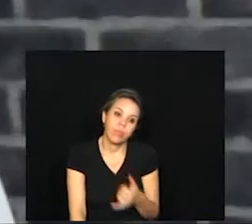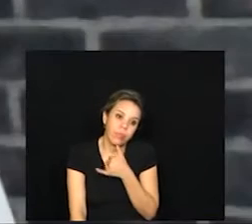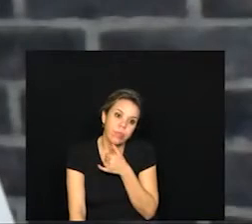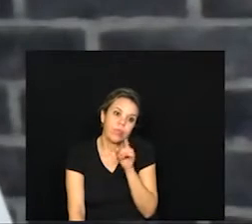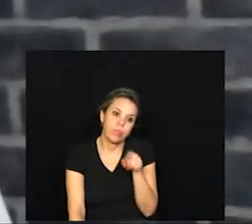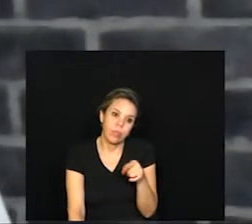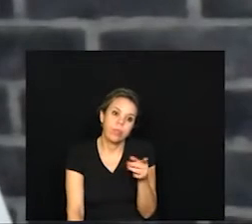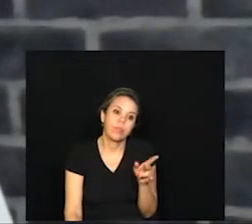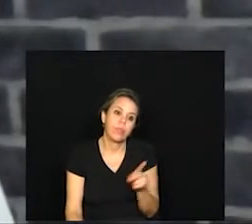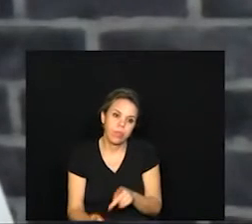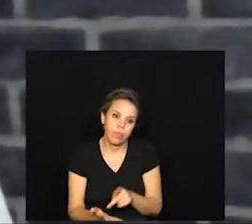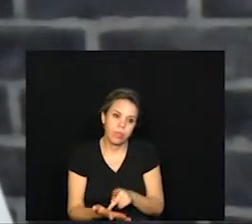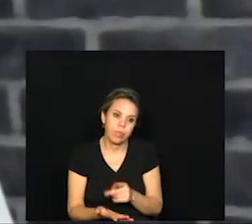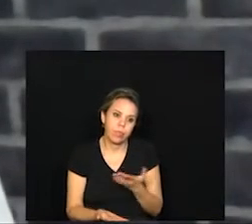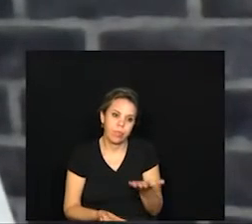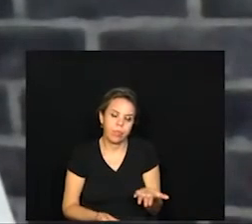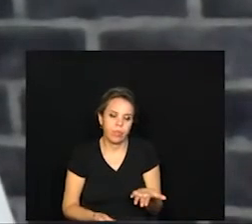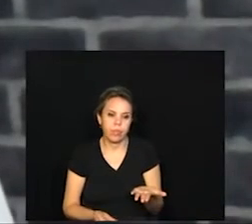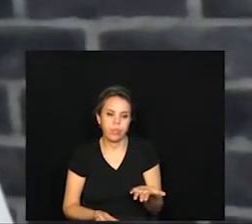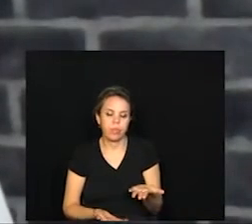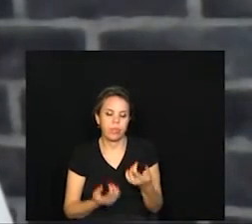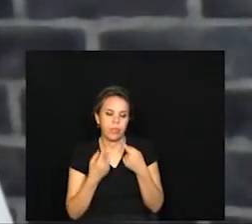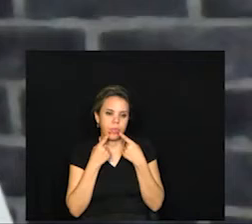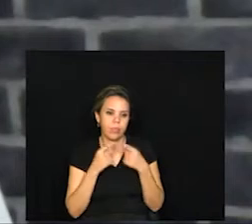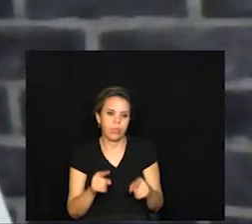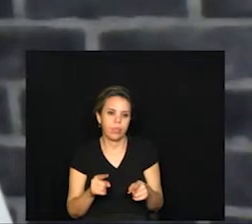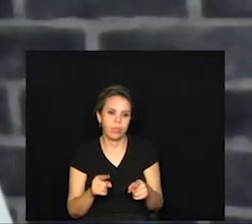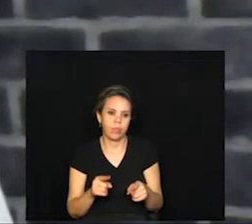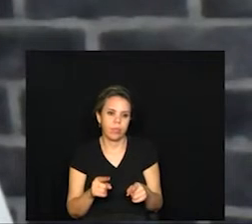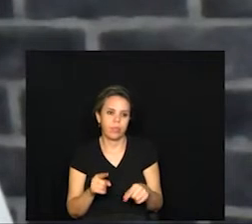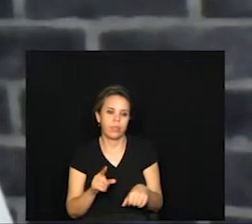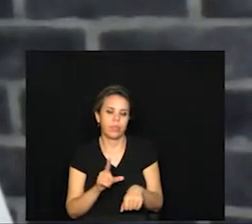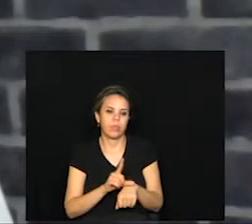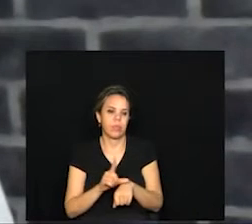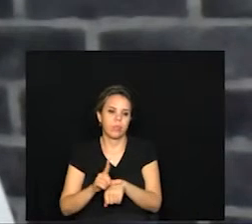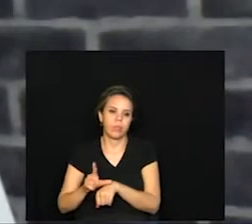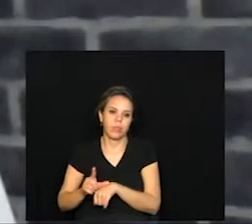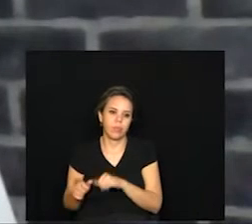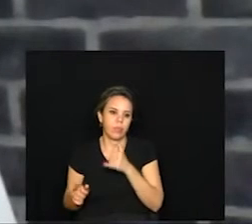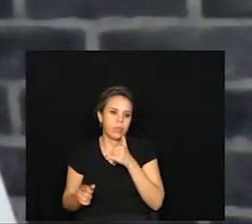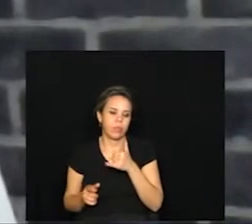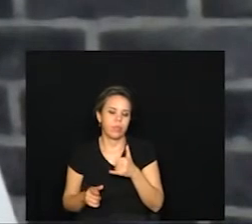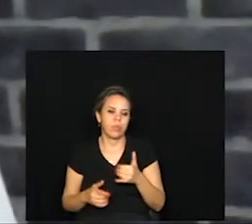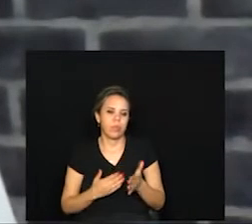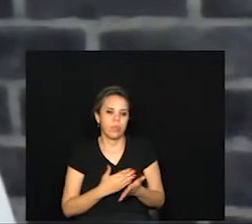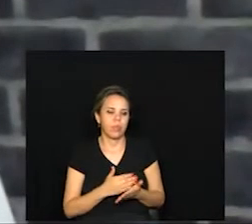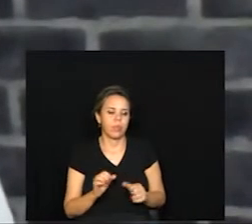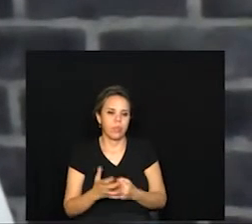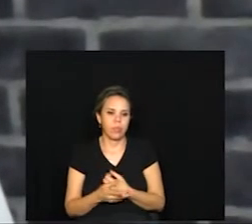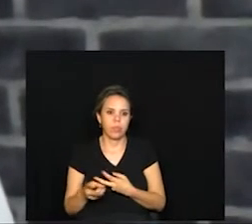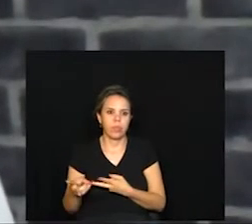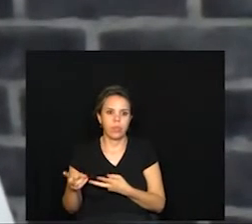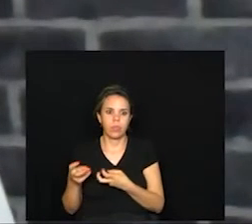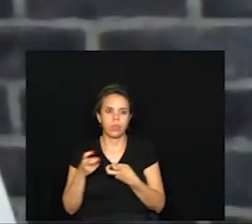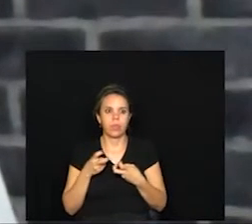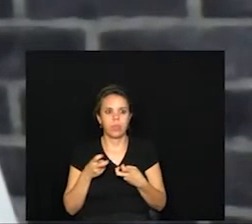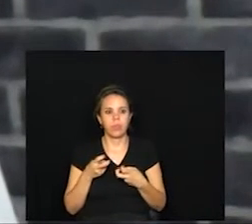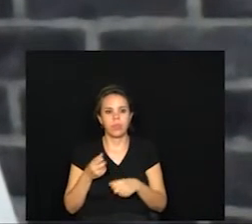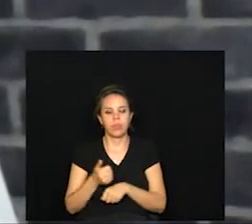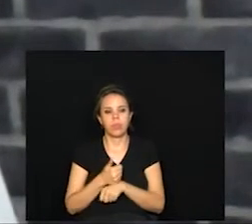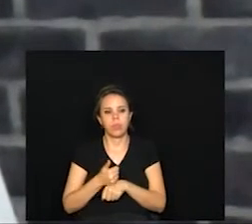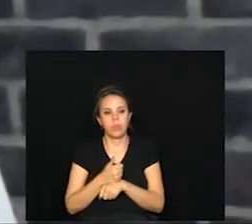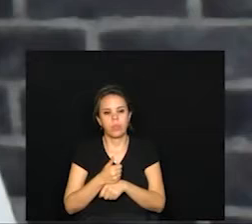Infelizmente, é uma realidade. Até com as reclamações do comércio eletrônico, no início da pandemia, a gente percebeu ali